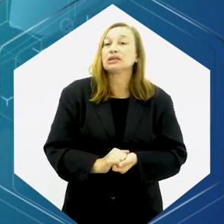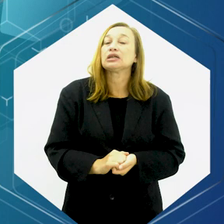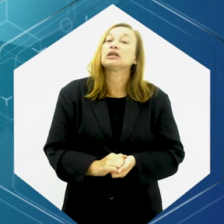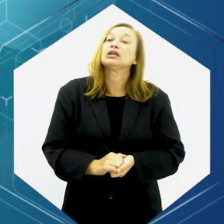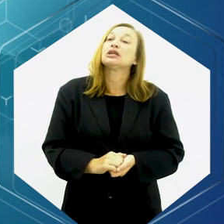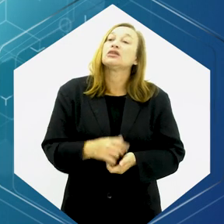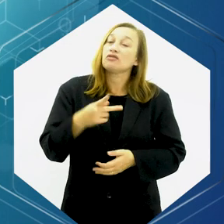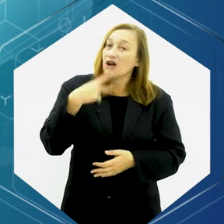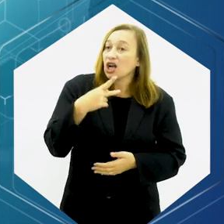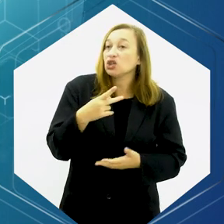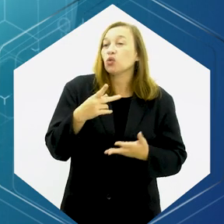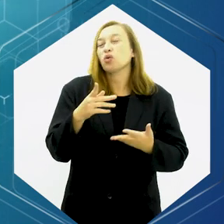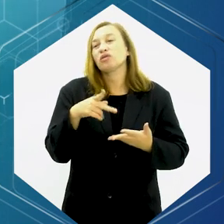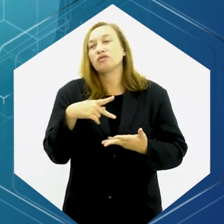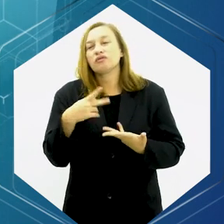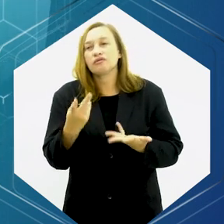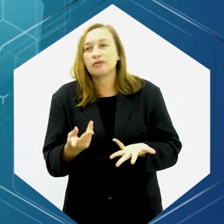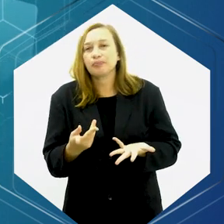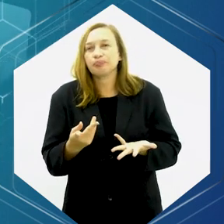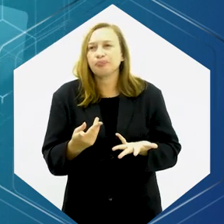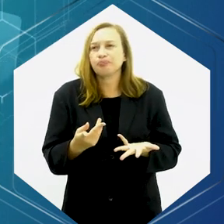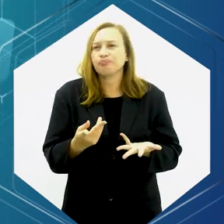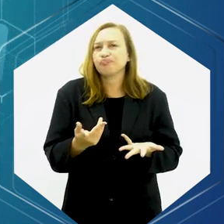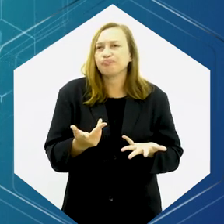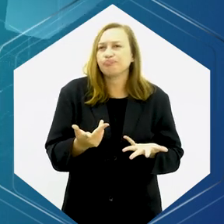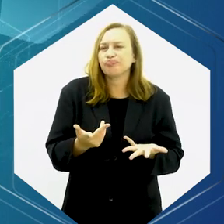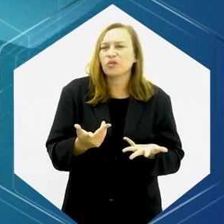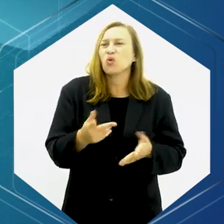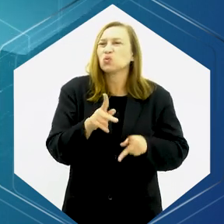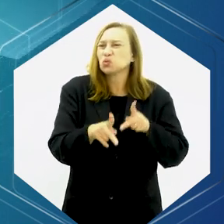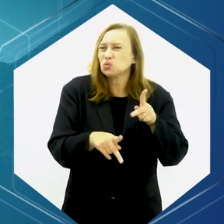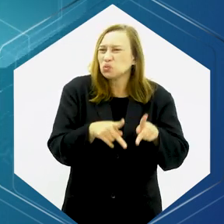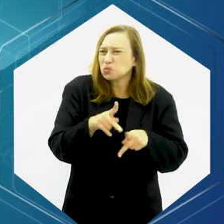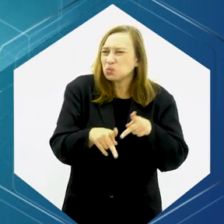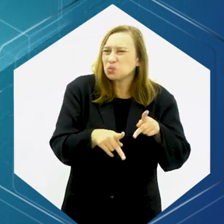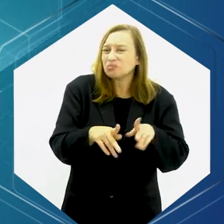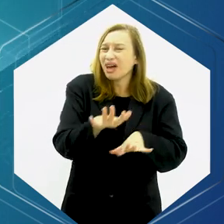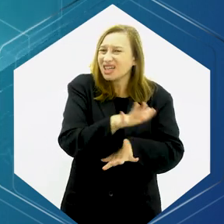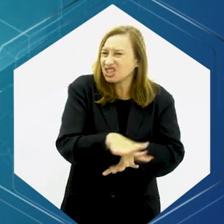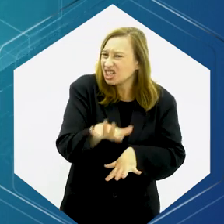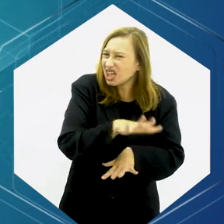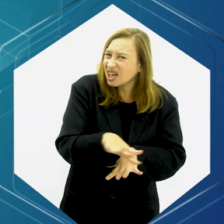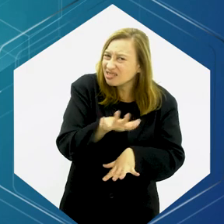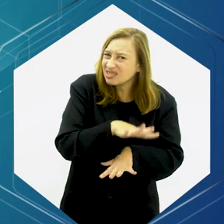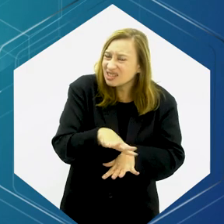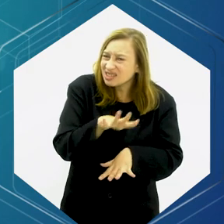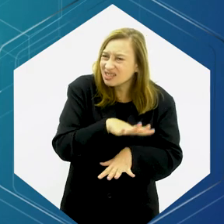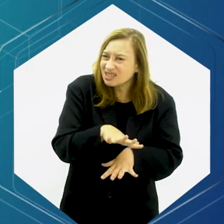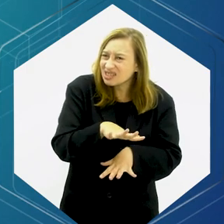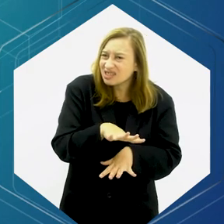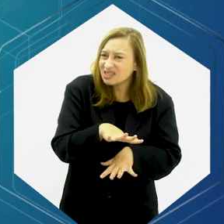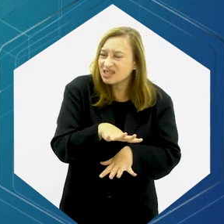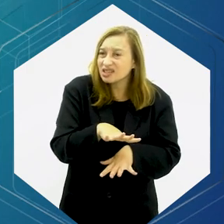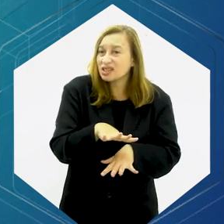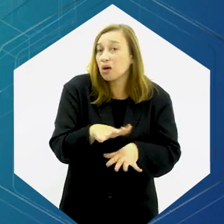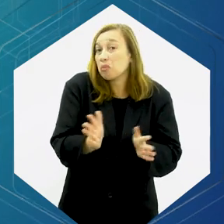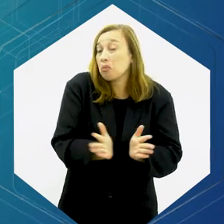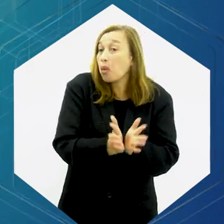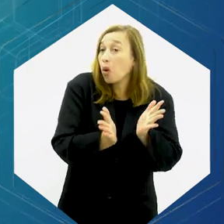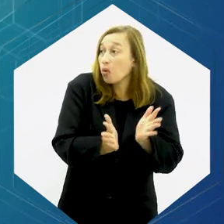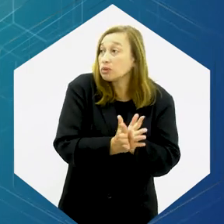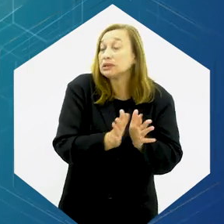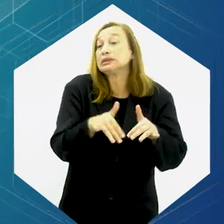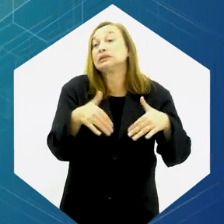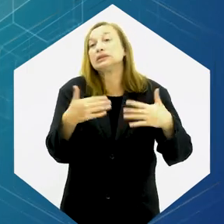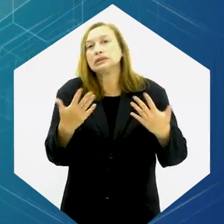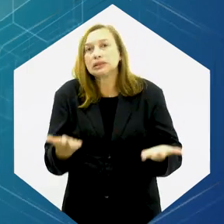aí né mais uma vez reforçando que quando a gente fala eh ainda da população dessas crianças que são crianças eh de